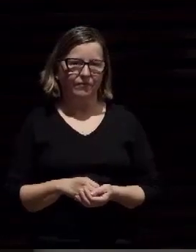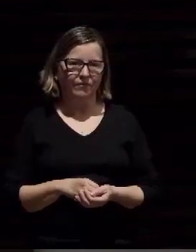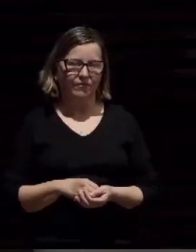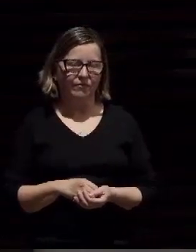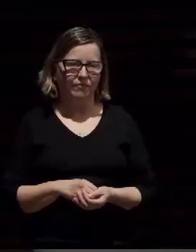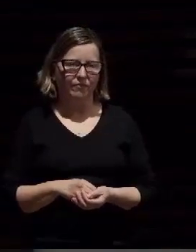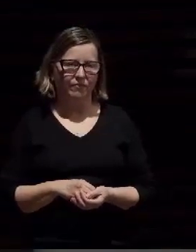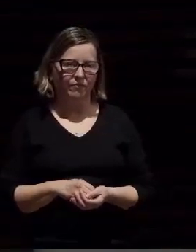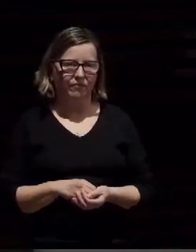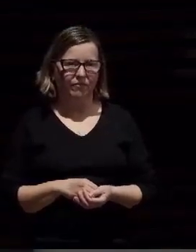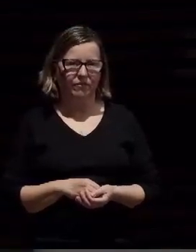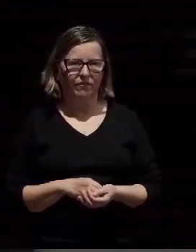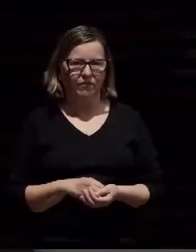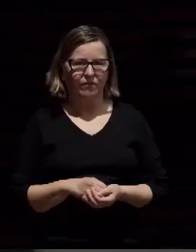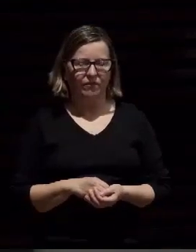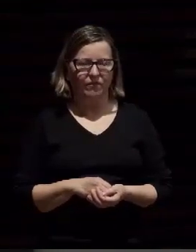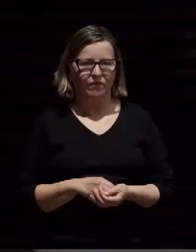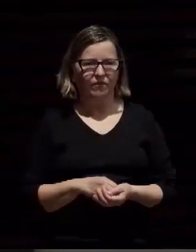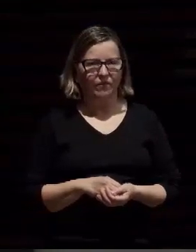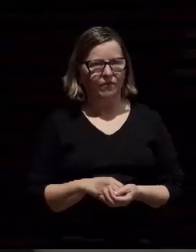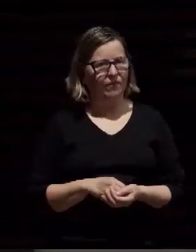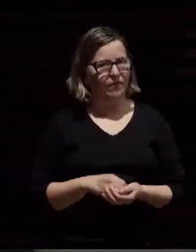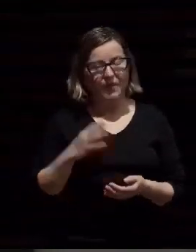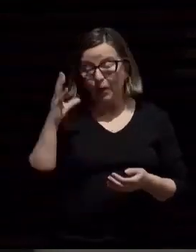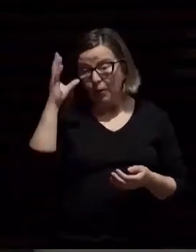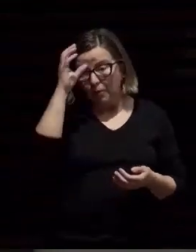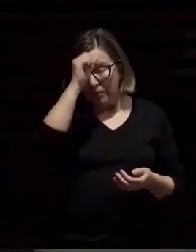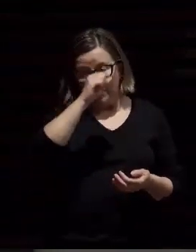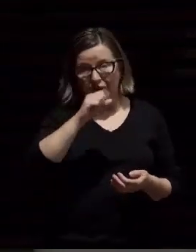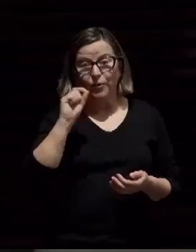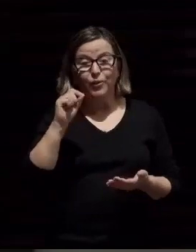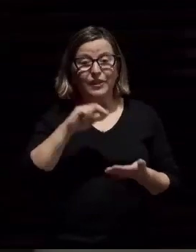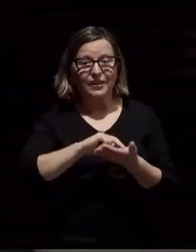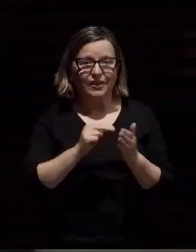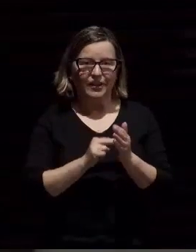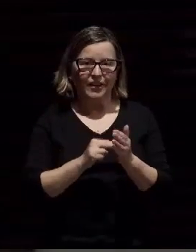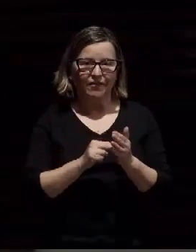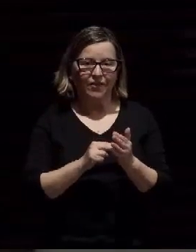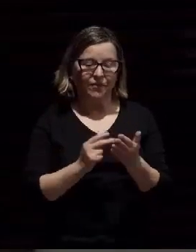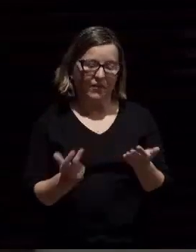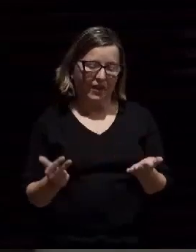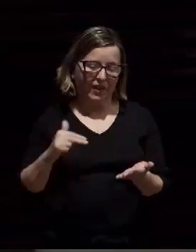Eles não entendiam o que era a ressurreição dentre os mortos.